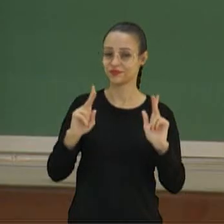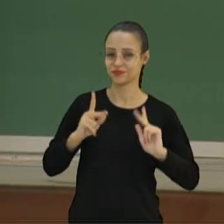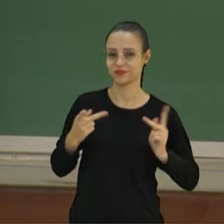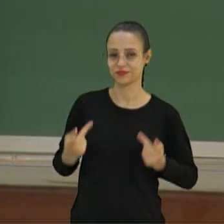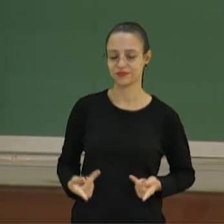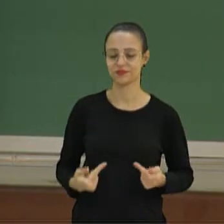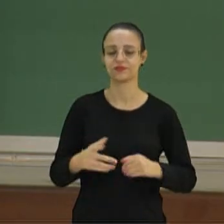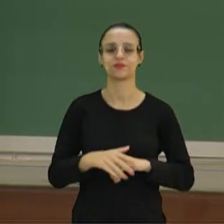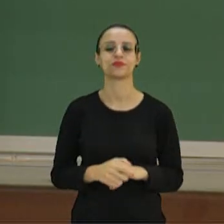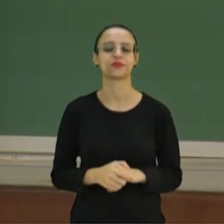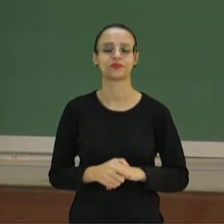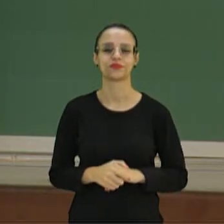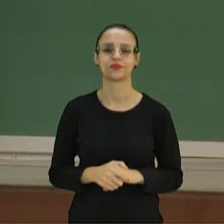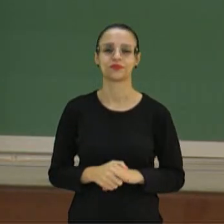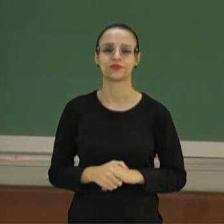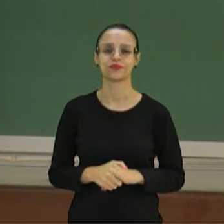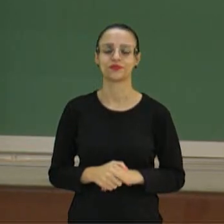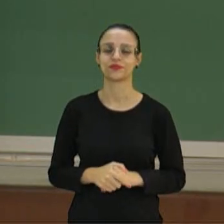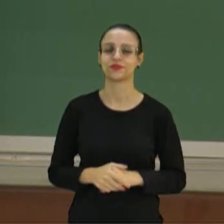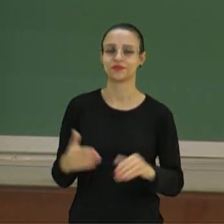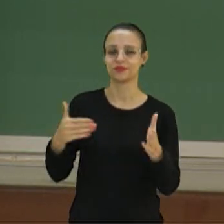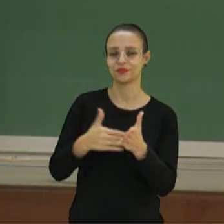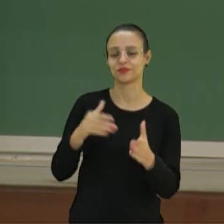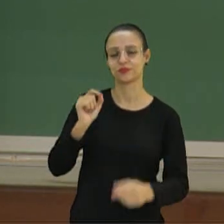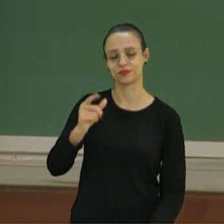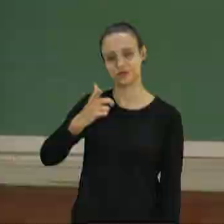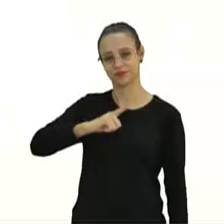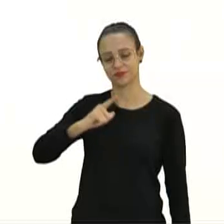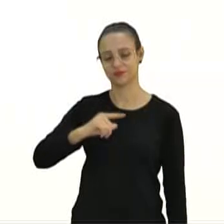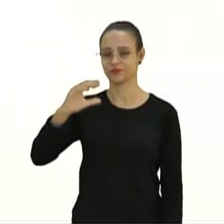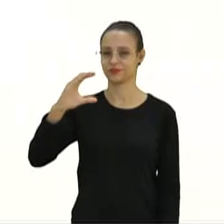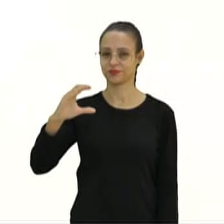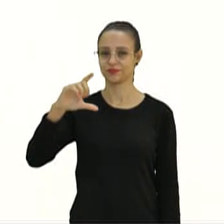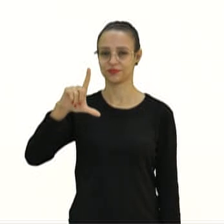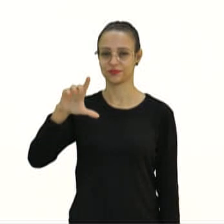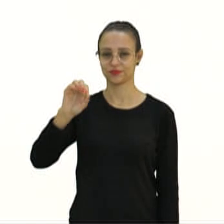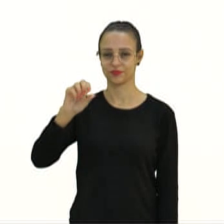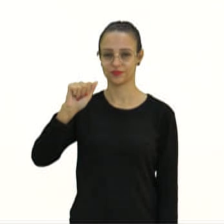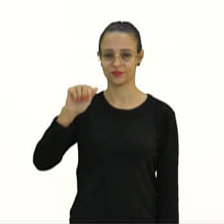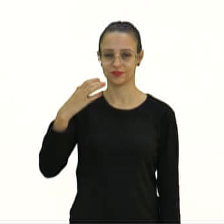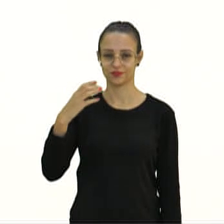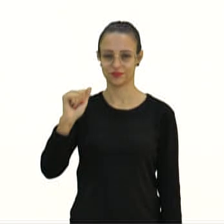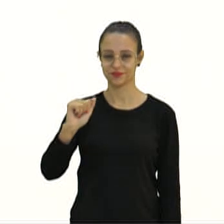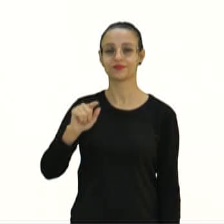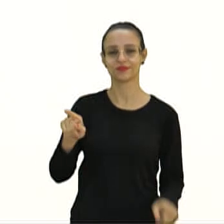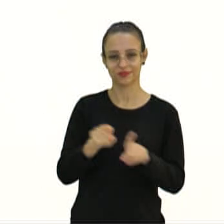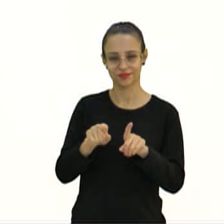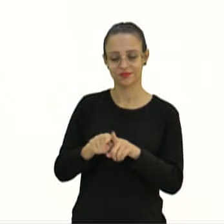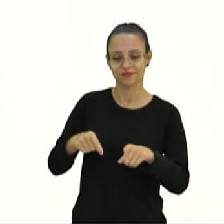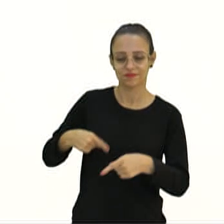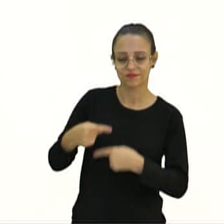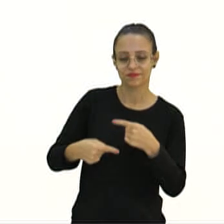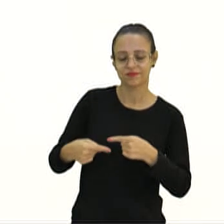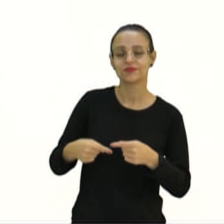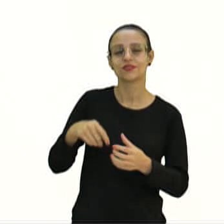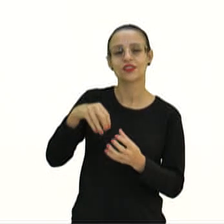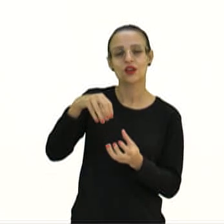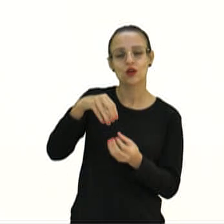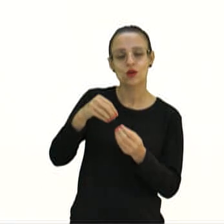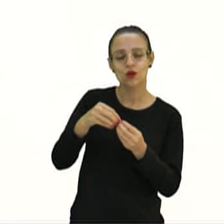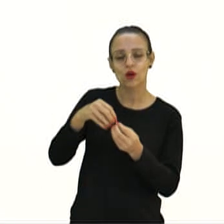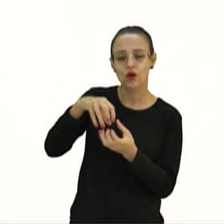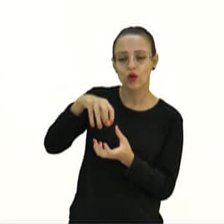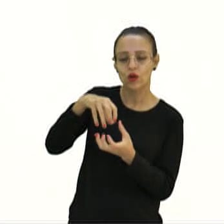sistema digestório deles termina em cloaca e também o sistema reprodutor, por onde eles vão liberar os ovos, que